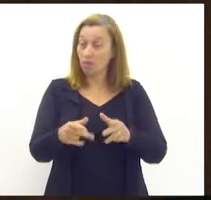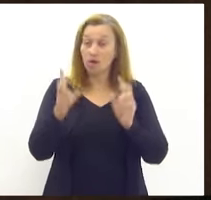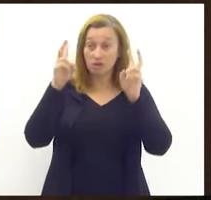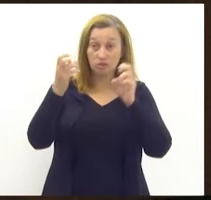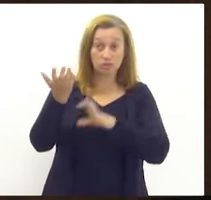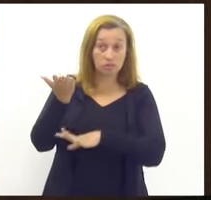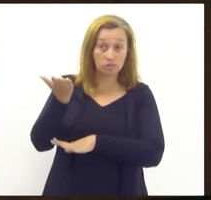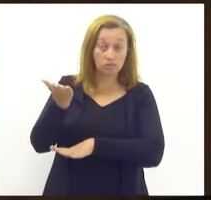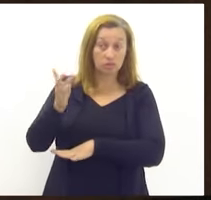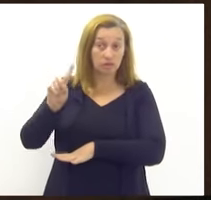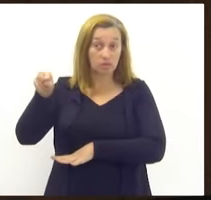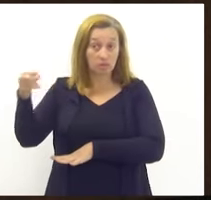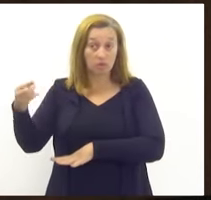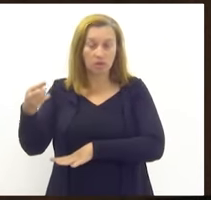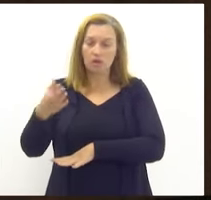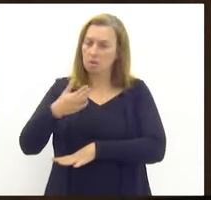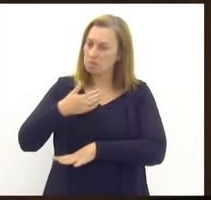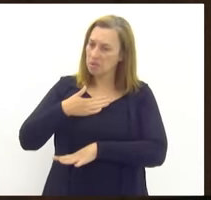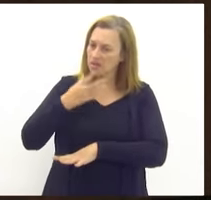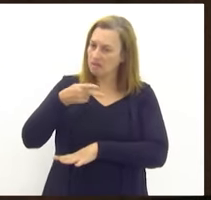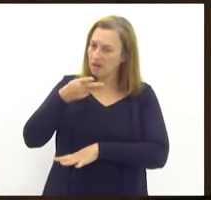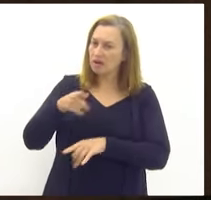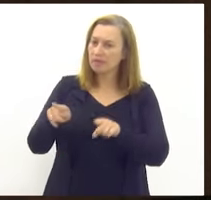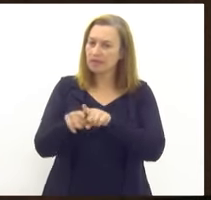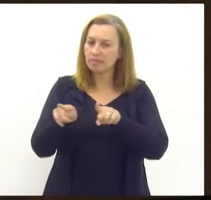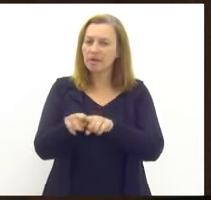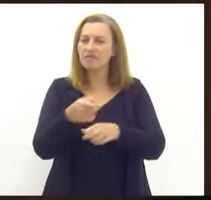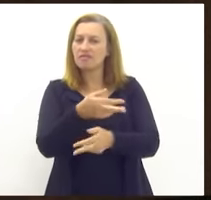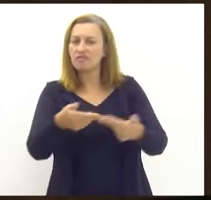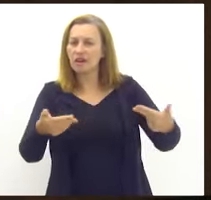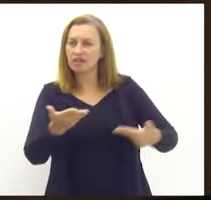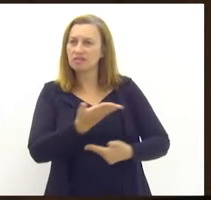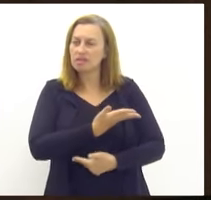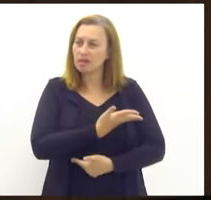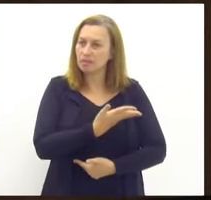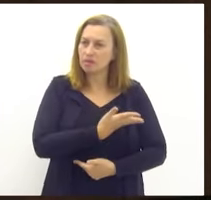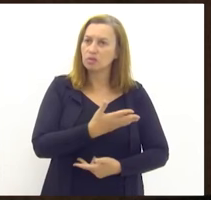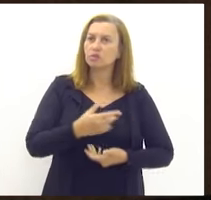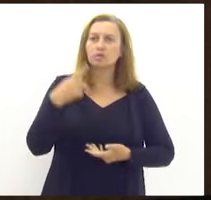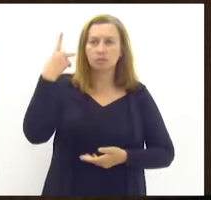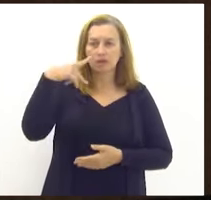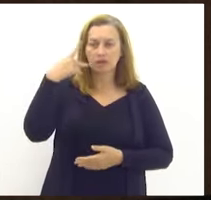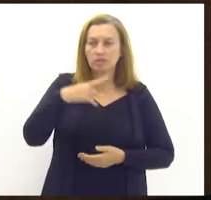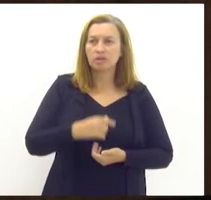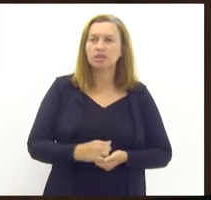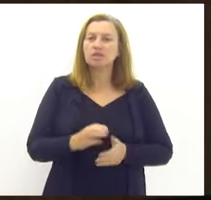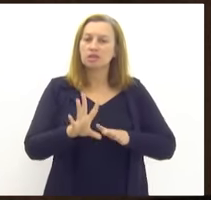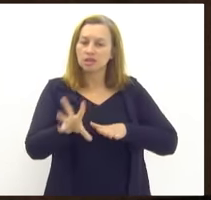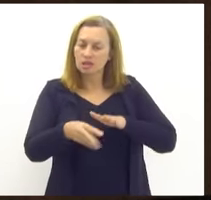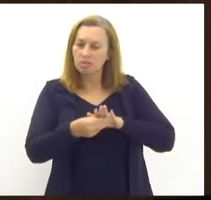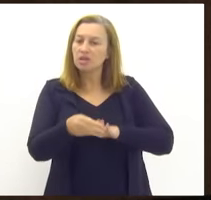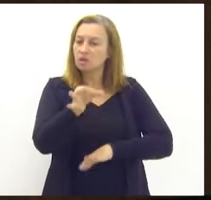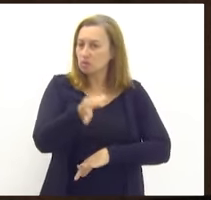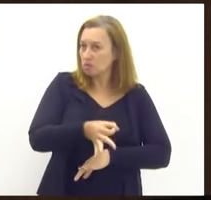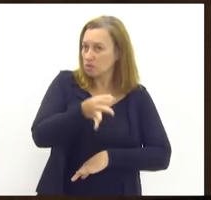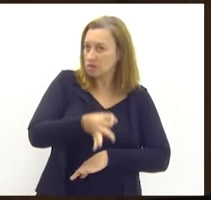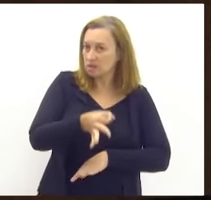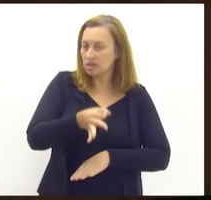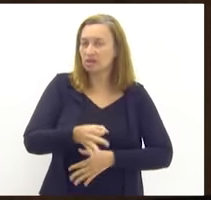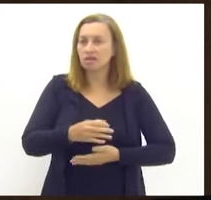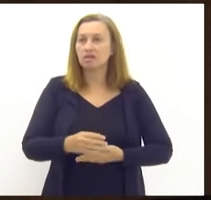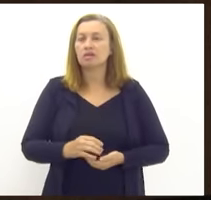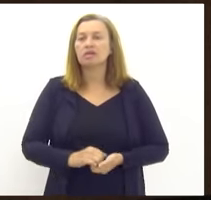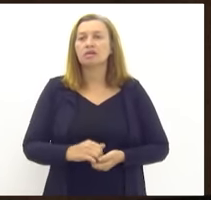haverá não só da minha parte como de vários integrantes desse Parlamento emendas que por certo irão